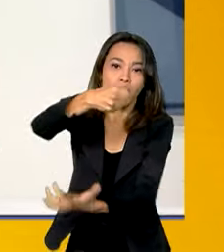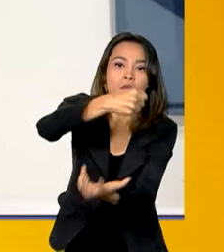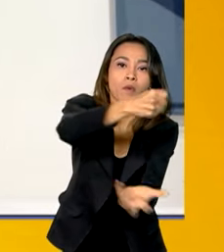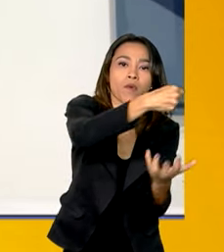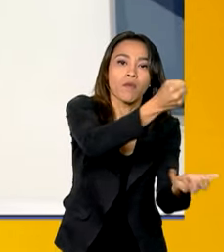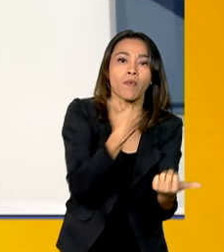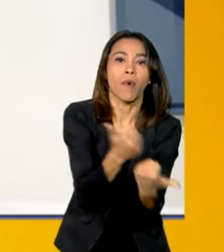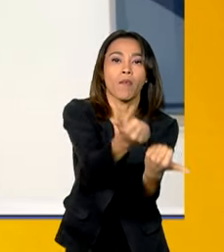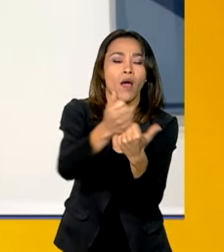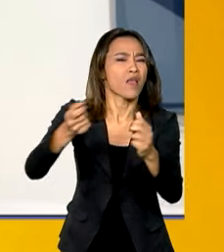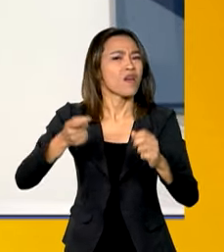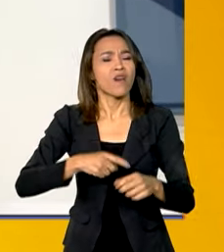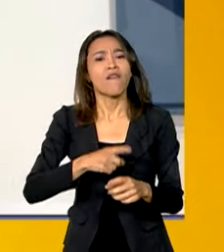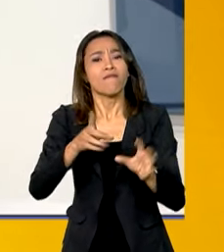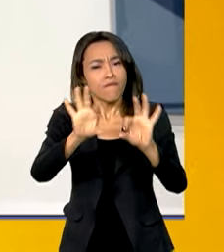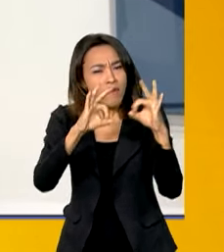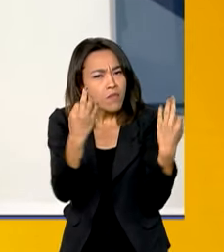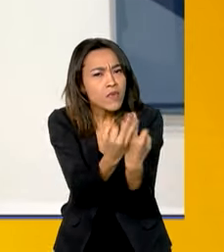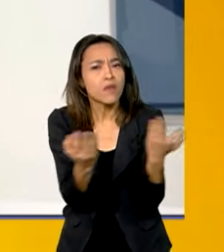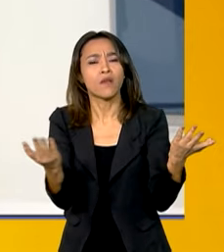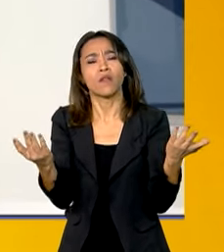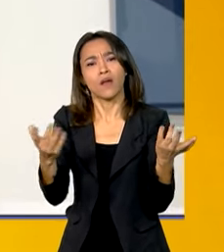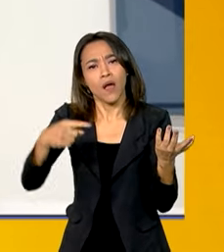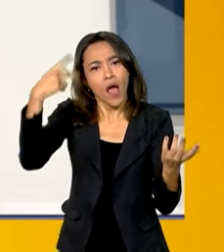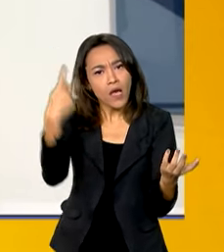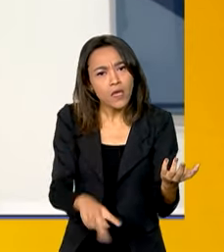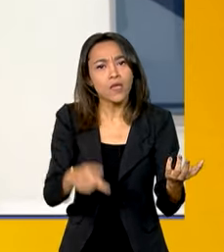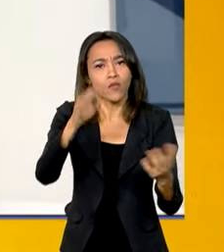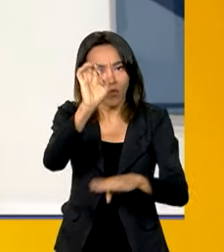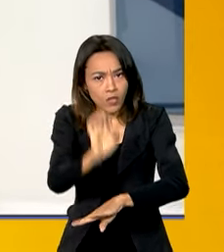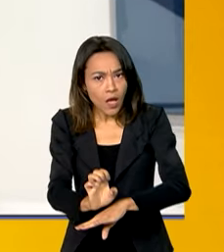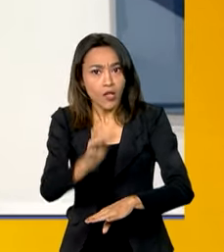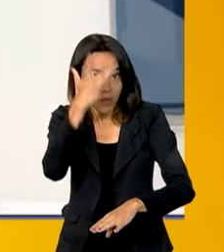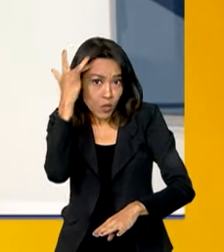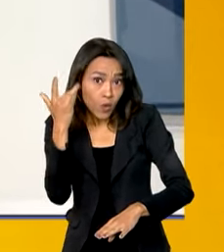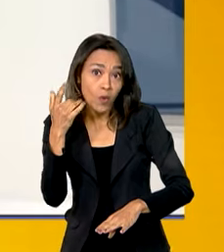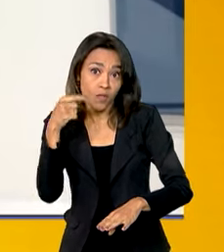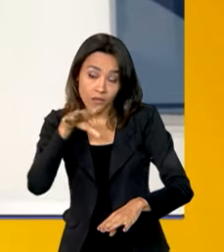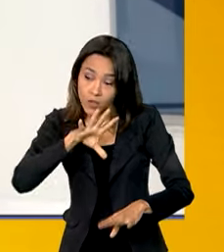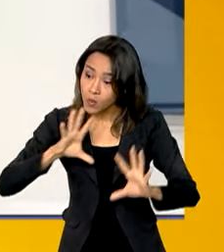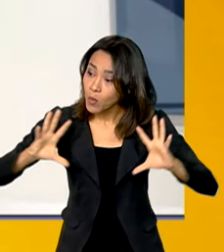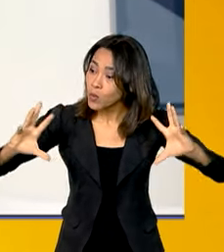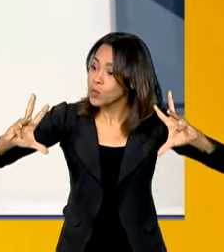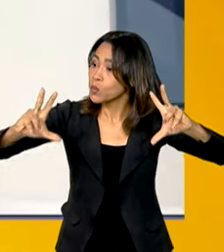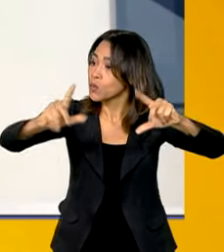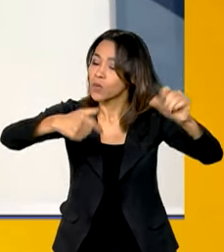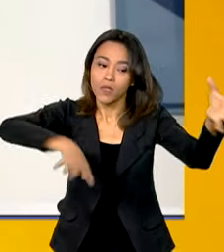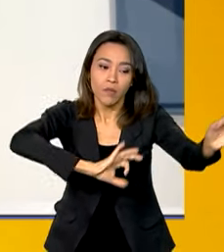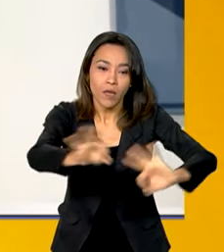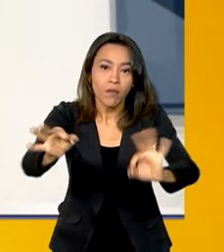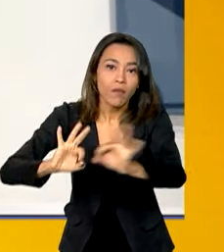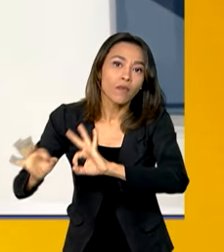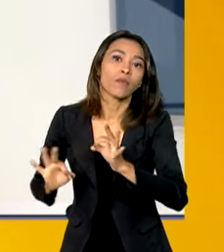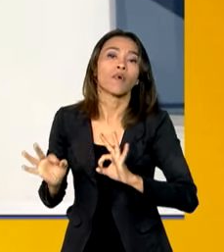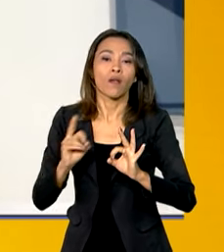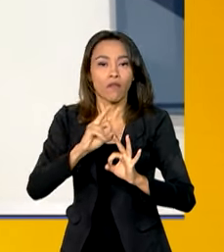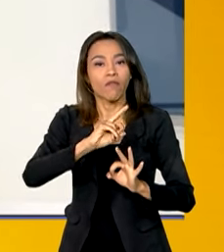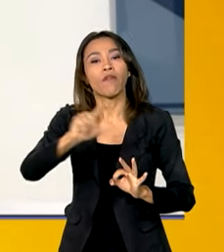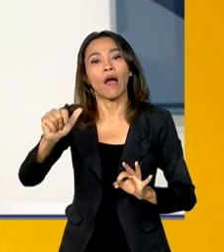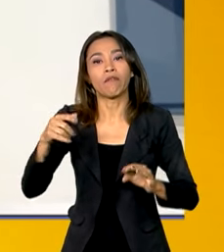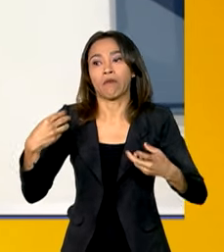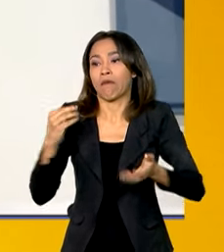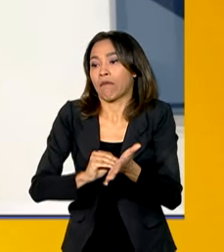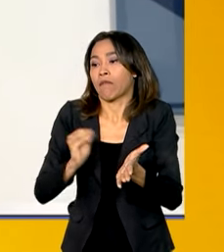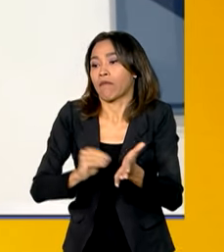repito, nenhuma família, nenhuma pessoa aqui no Rio Grande do Sul, por esta ação, por toda esta rede montada, vai passar